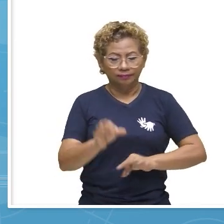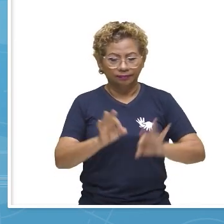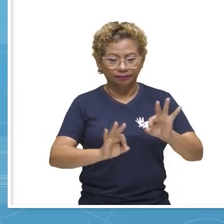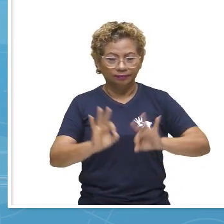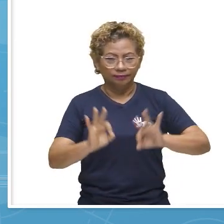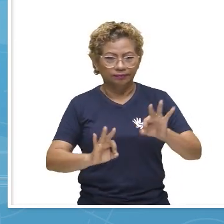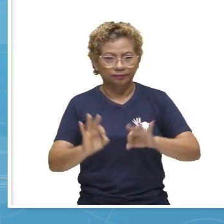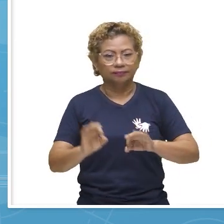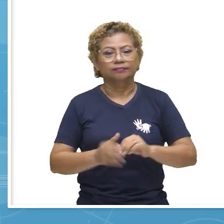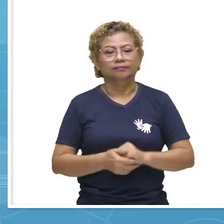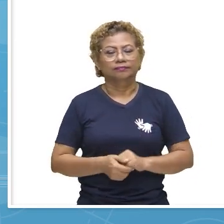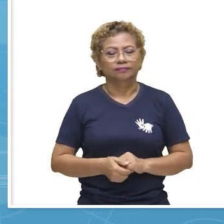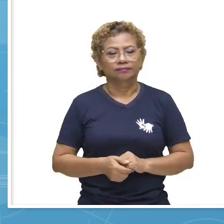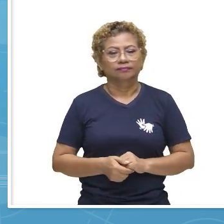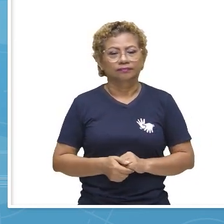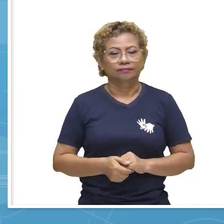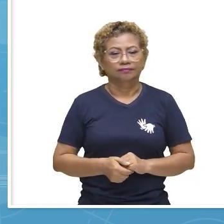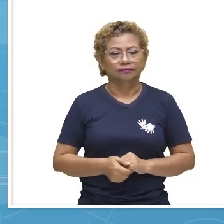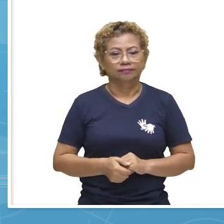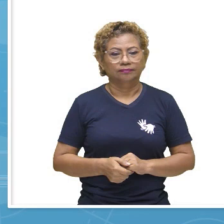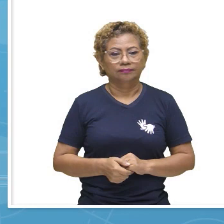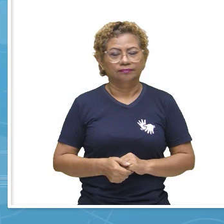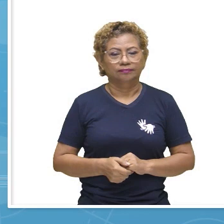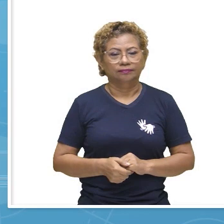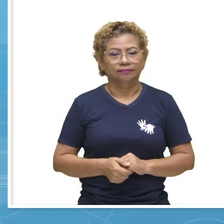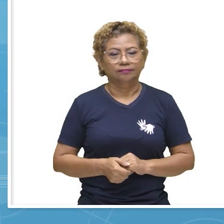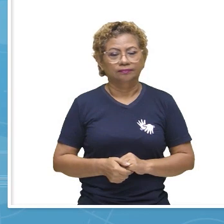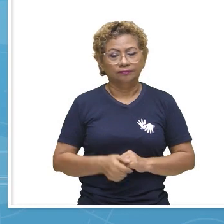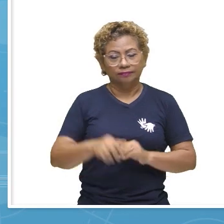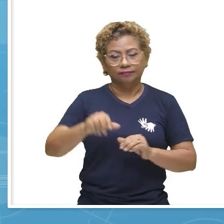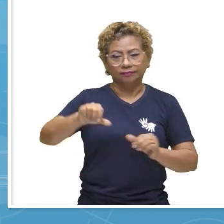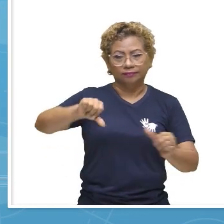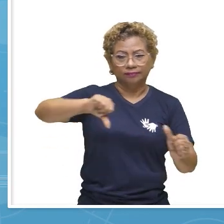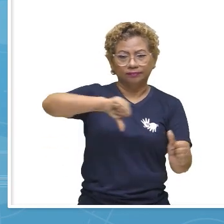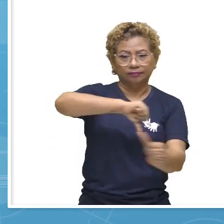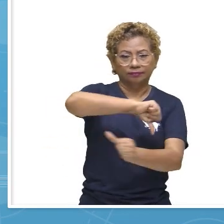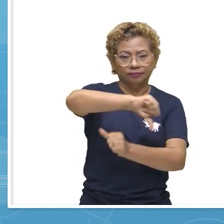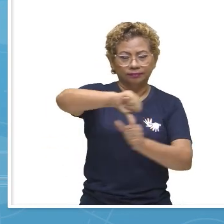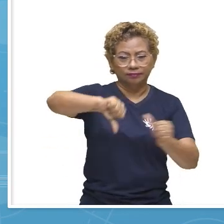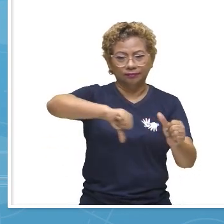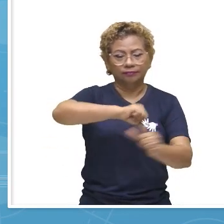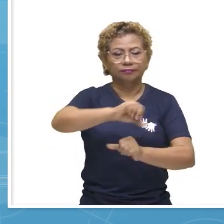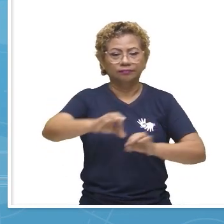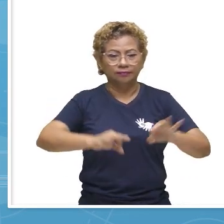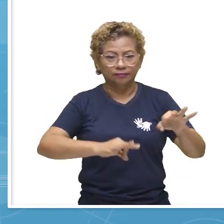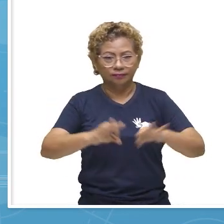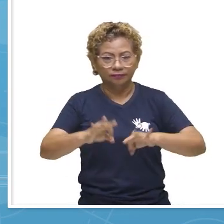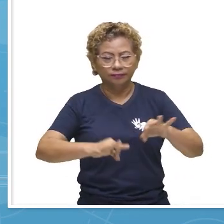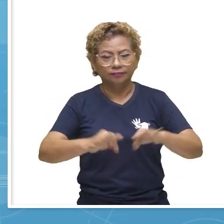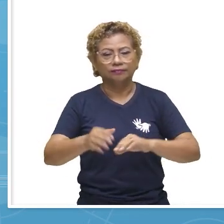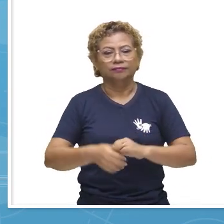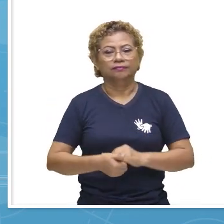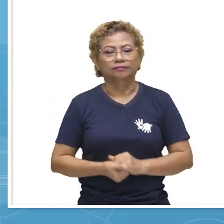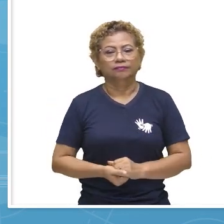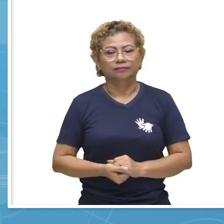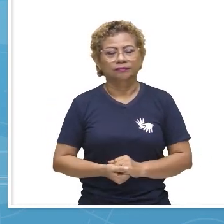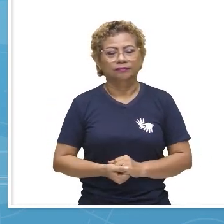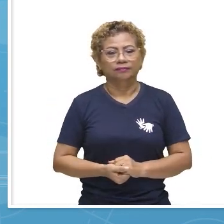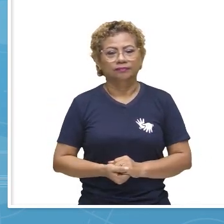gente tem que igualar a zero, né? Então, passa esse 104 para o lado daqui com o sinal trocado, né?